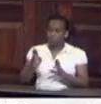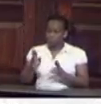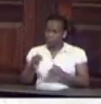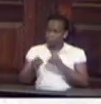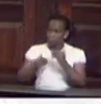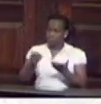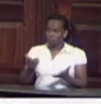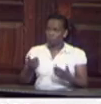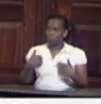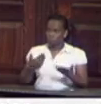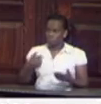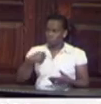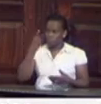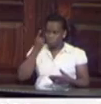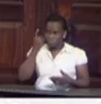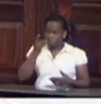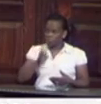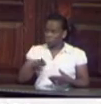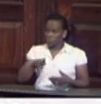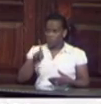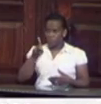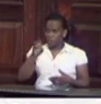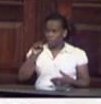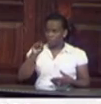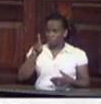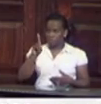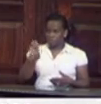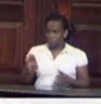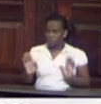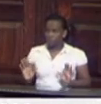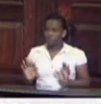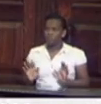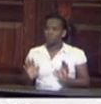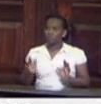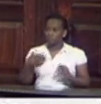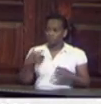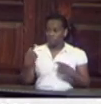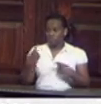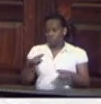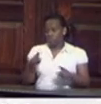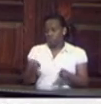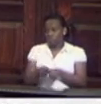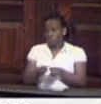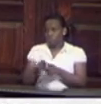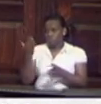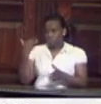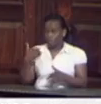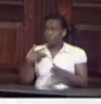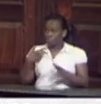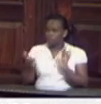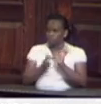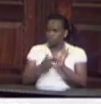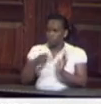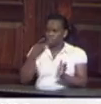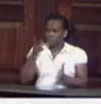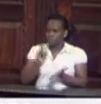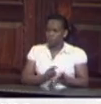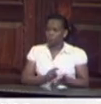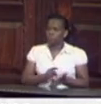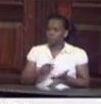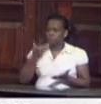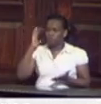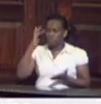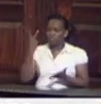aqui de um deputado que não é do PSDB, que é até adversário em muitos campos, mas que reconhece e considera